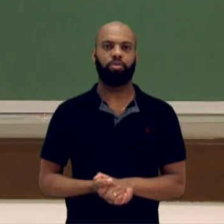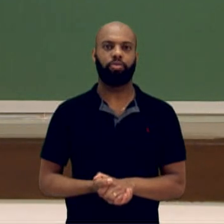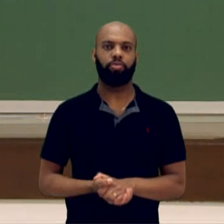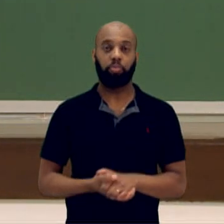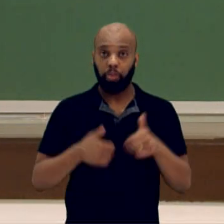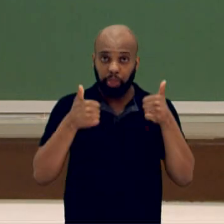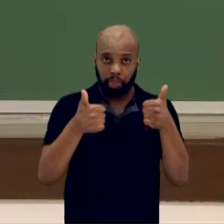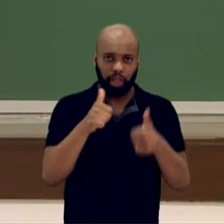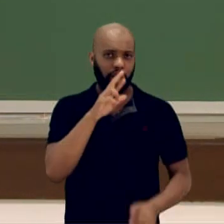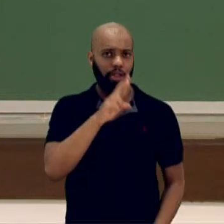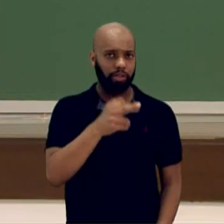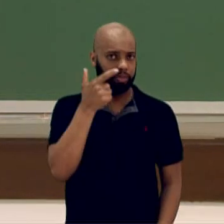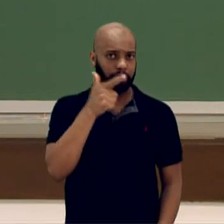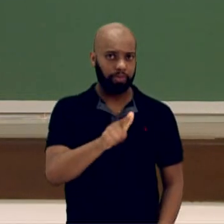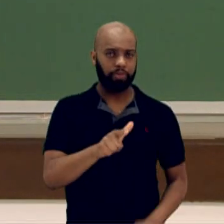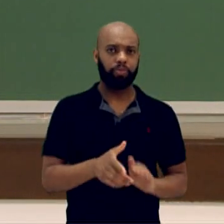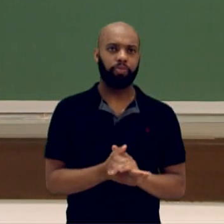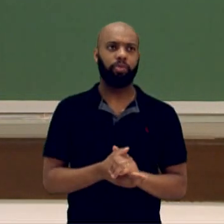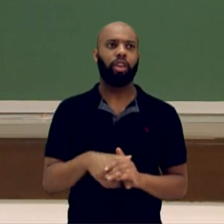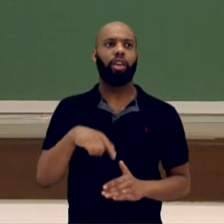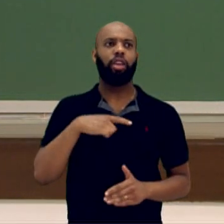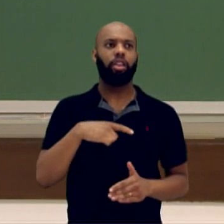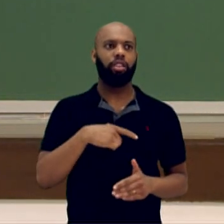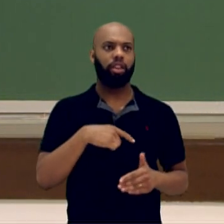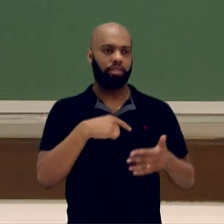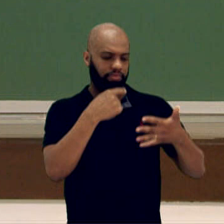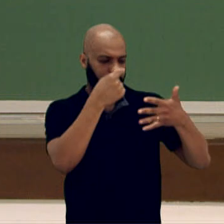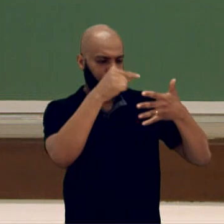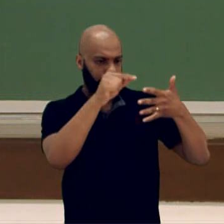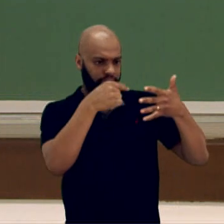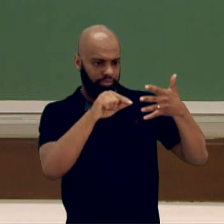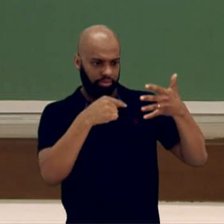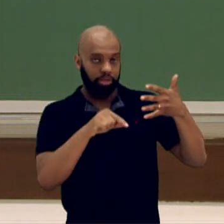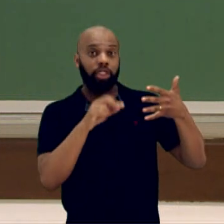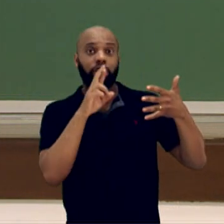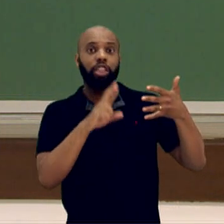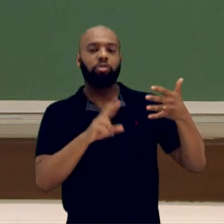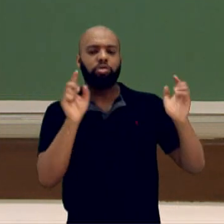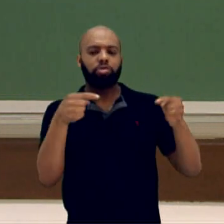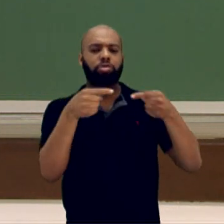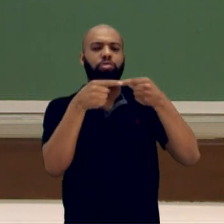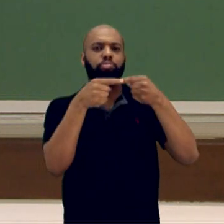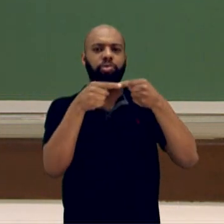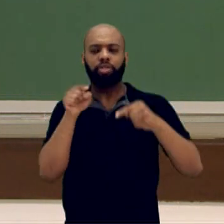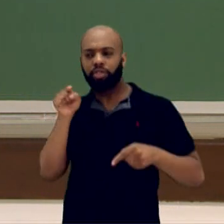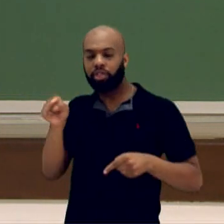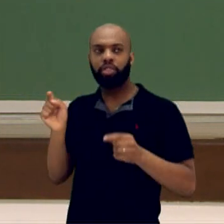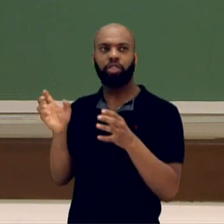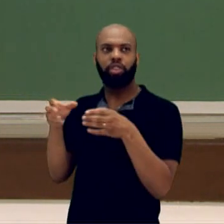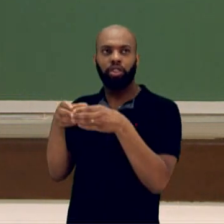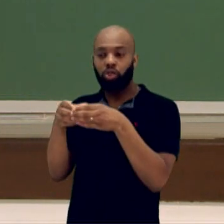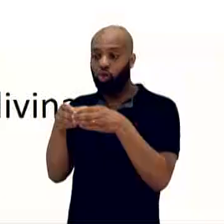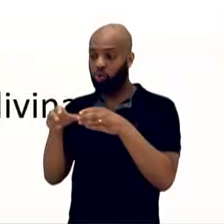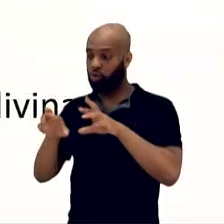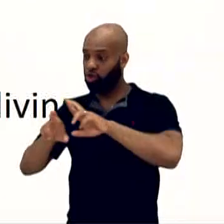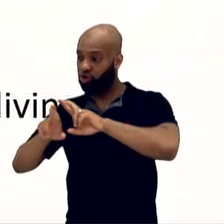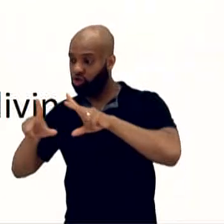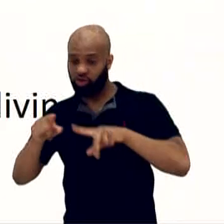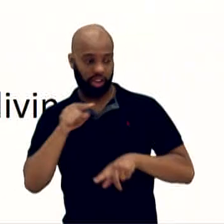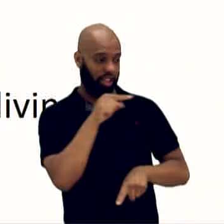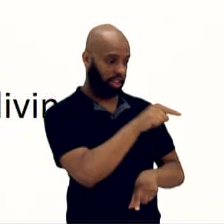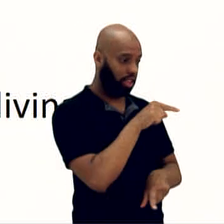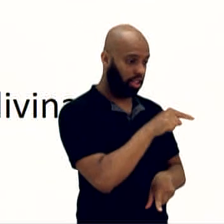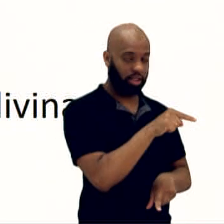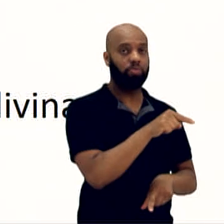Beleza, pessoal? Responderam ali? Dentre as 5 afirmativas que nós temos, a que mais representa, né, a diferença do estoicismo